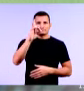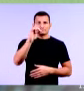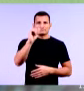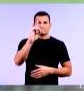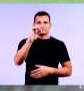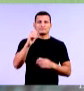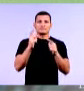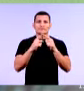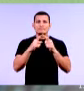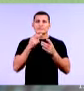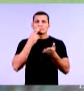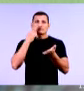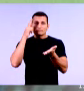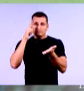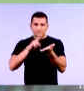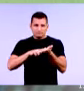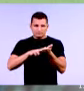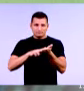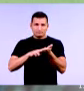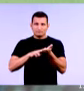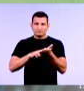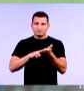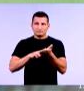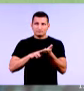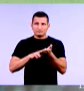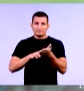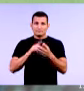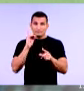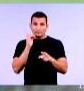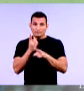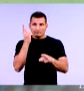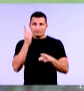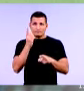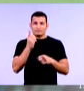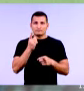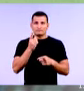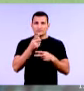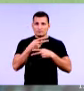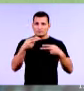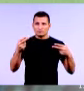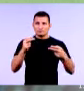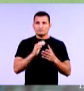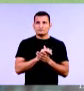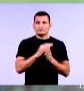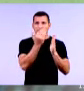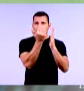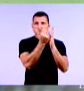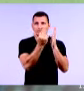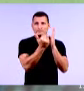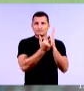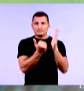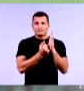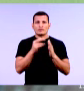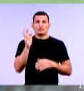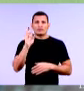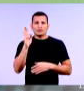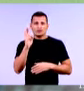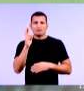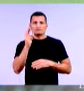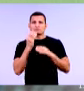uma carta. Identifique, então, os seguintes elementos. Eu quero que você identifique. No serviço postal, quem é o